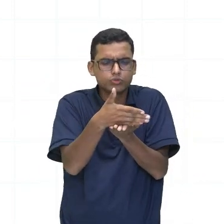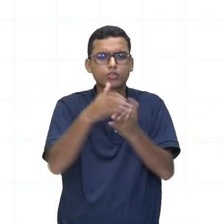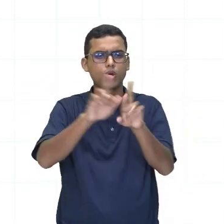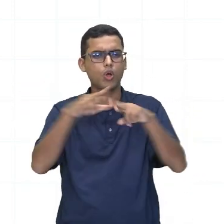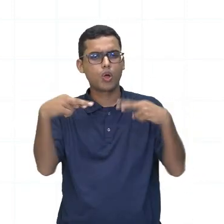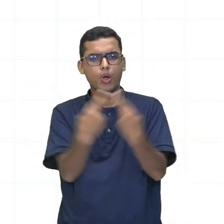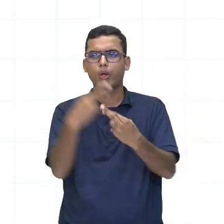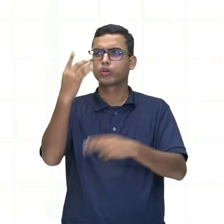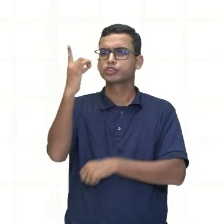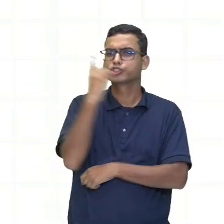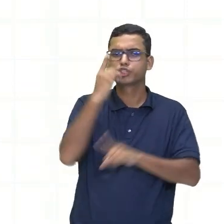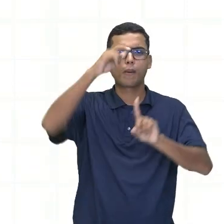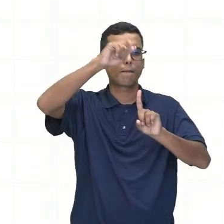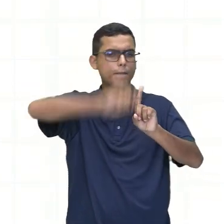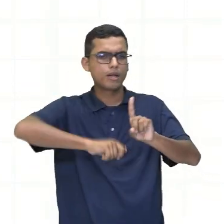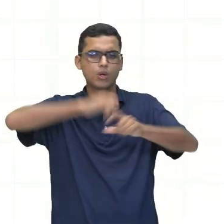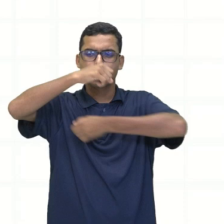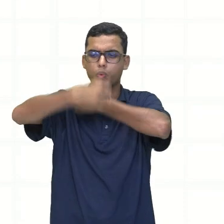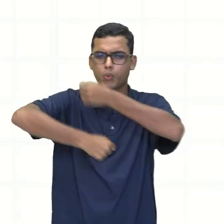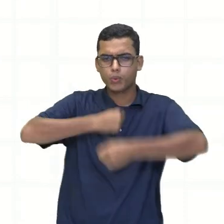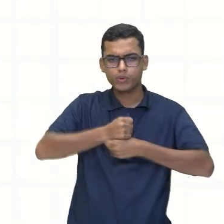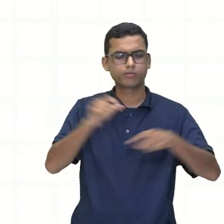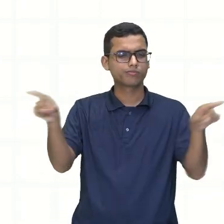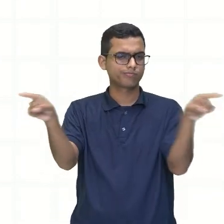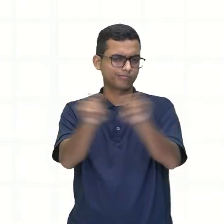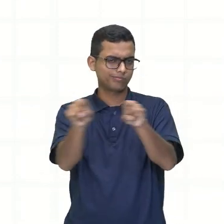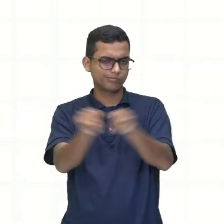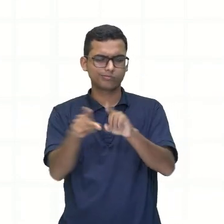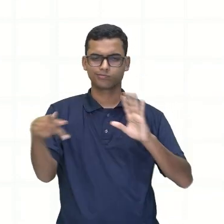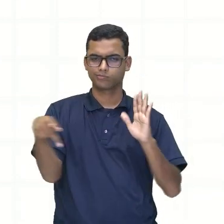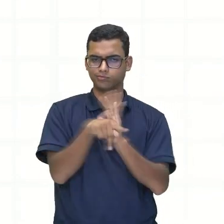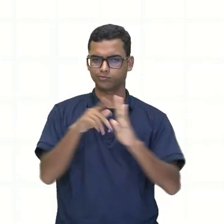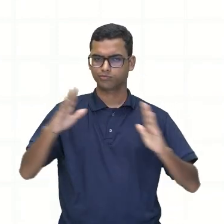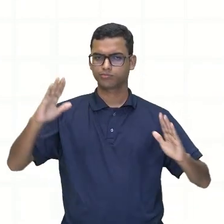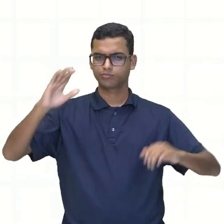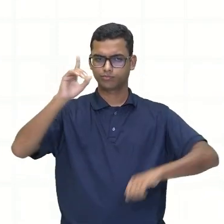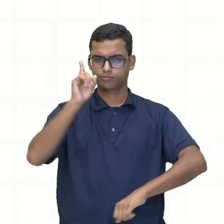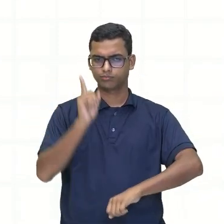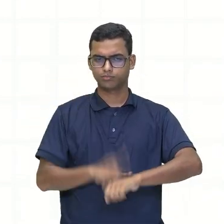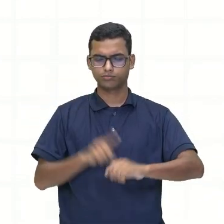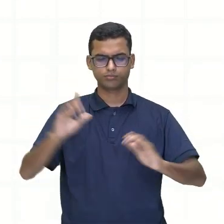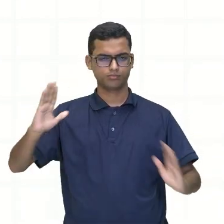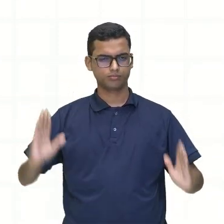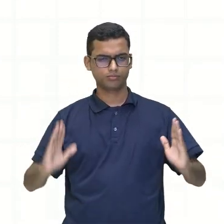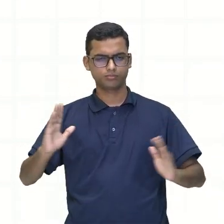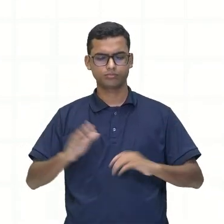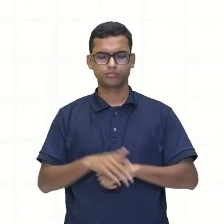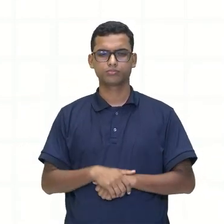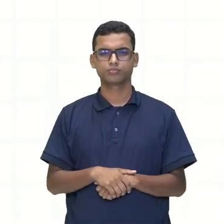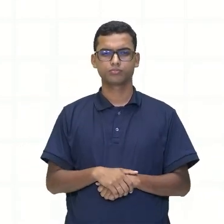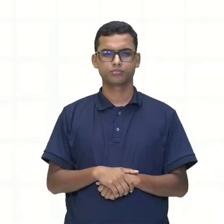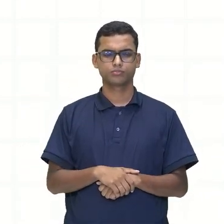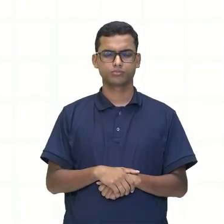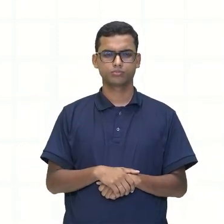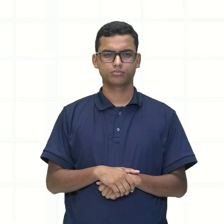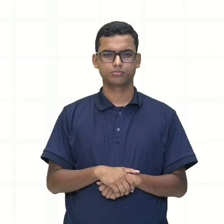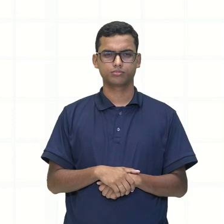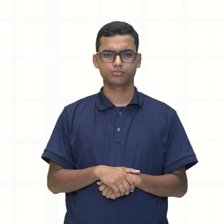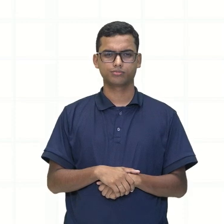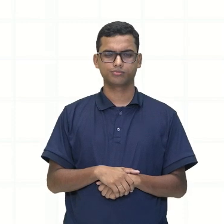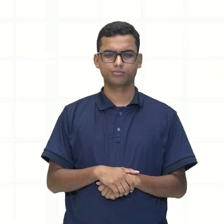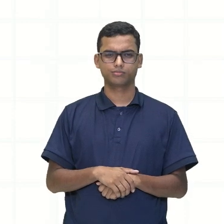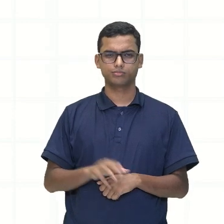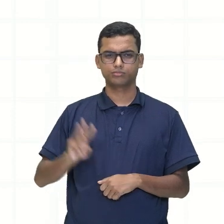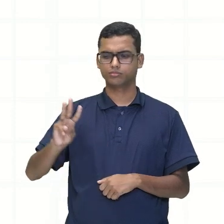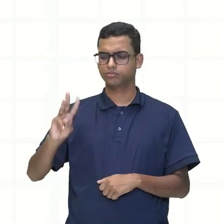o mês, o ano, tudo relacionado ao tempo, tá? When, quando, só significa isso,